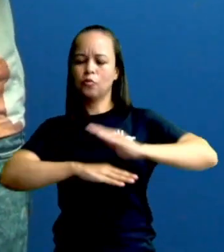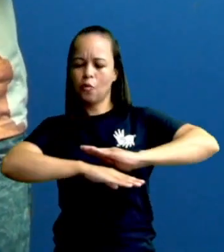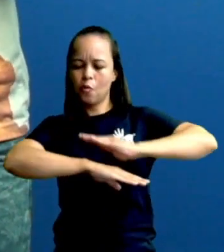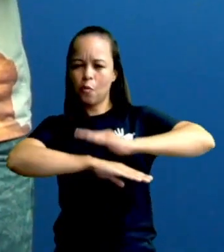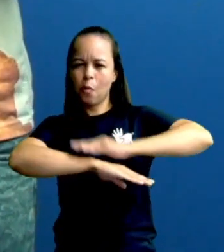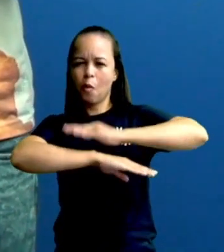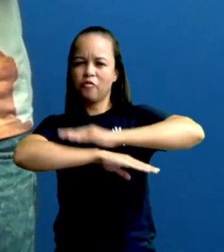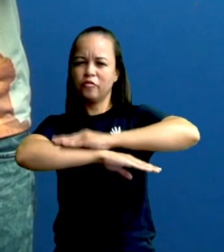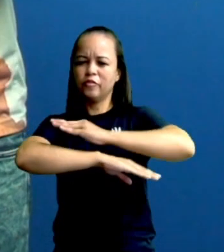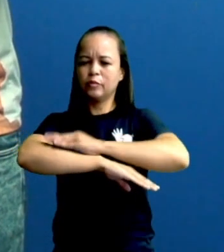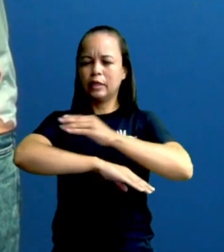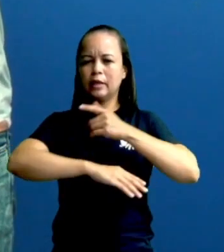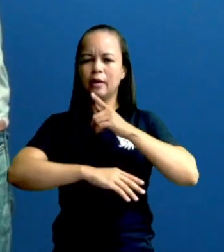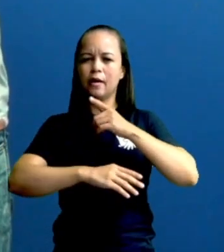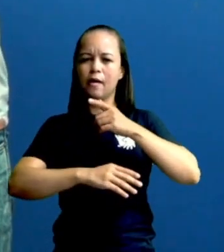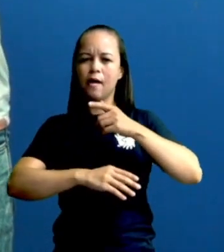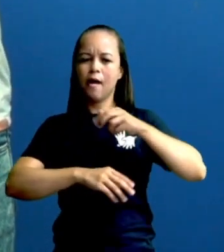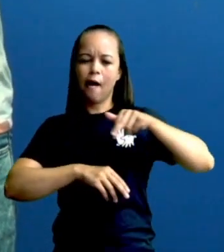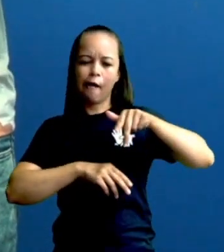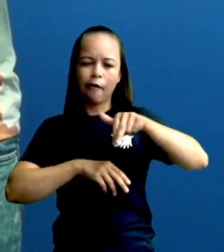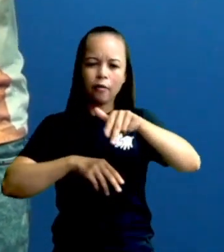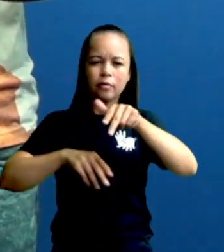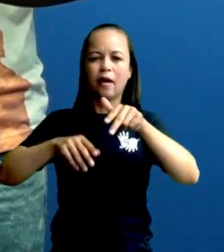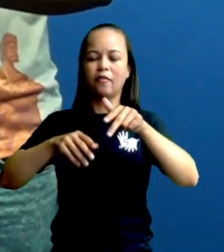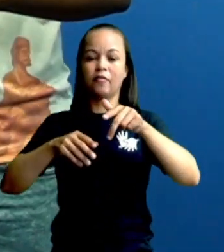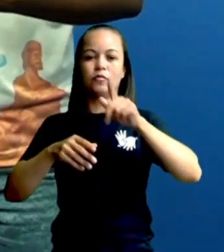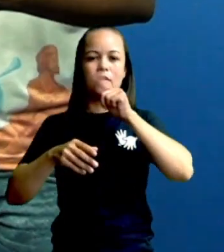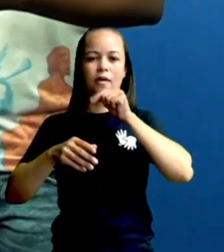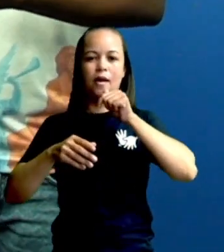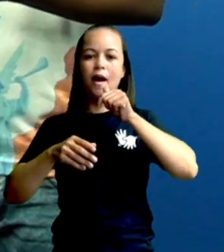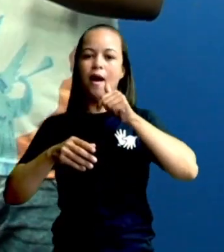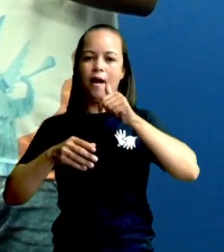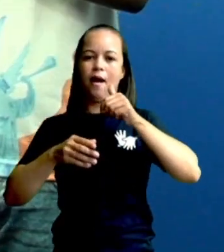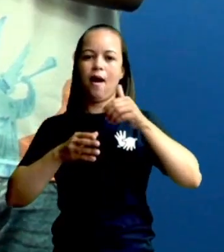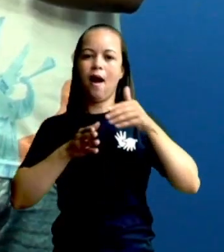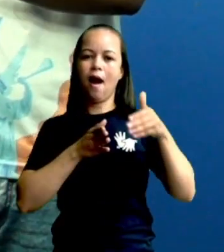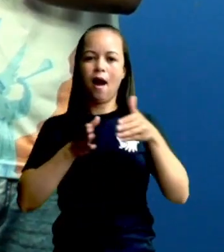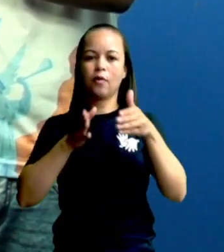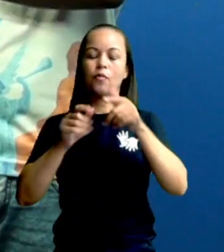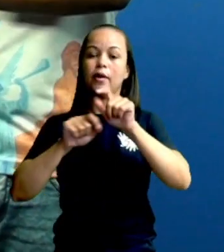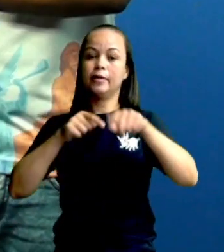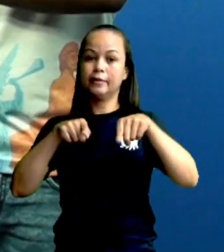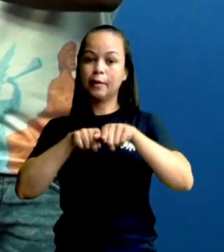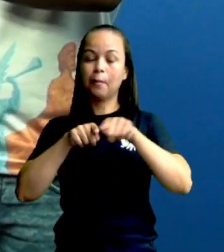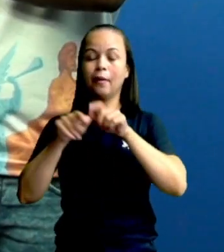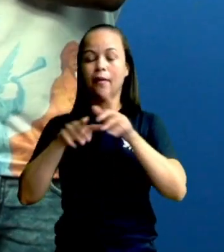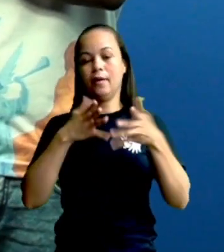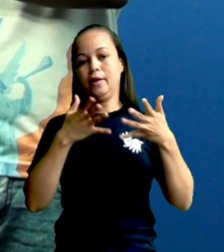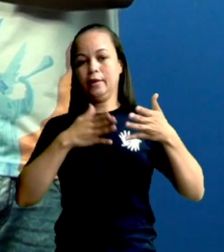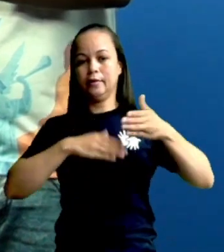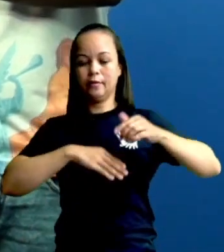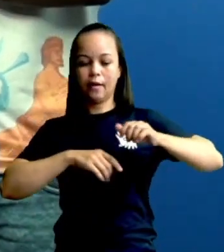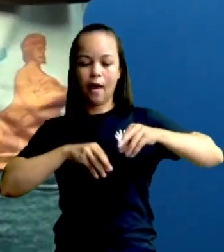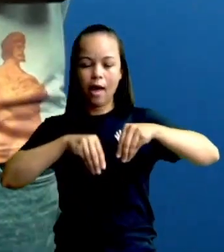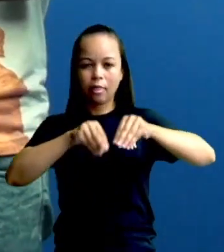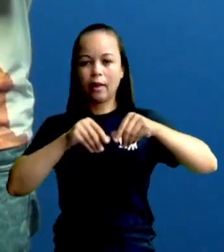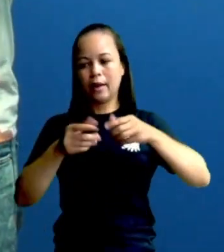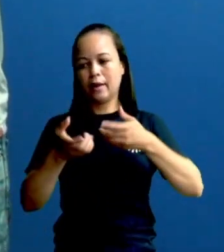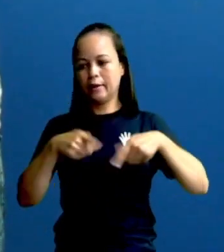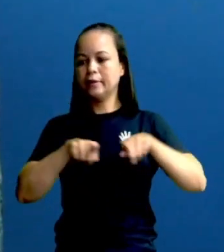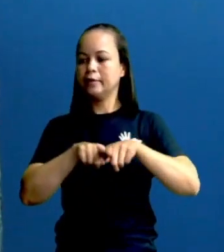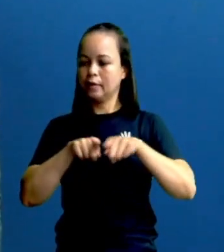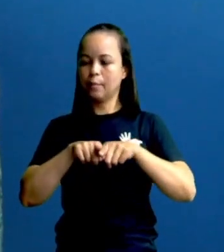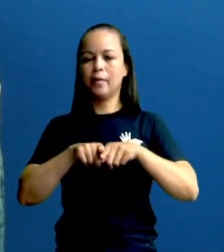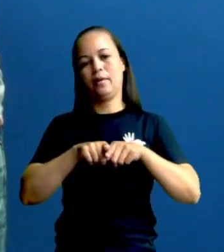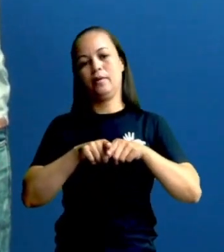andavam na água e na terra. Em seguida agora falaremos dos animais que vivem somente na terra, os répteis. E